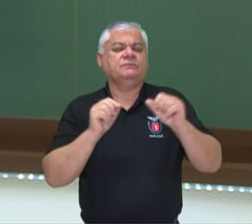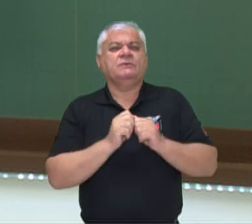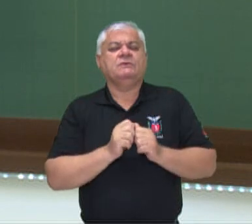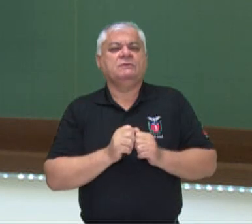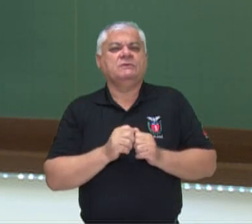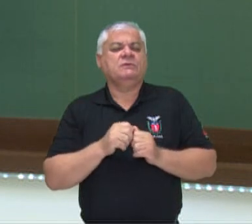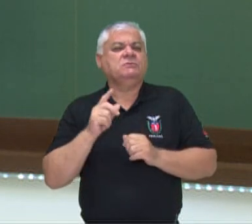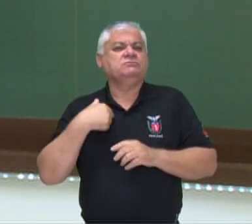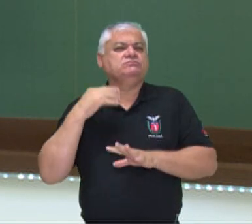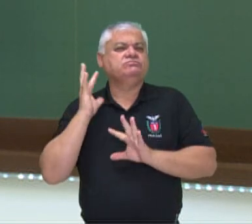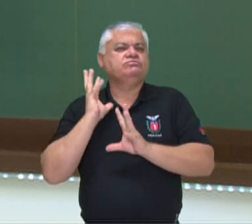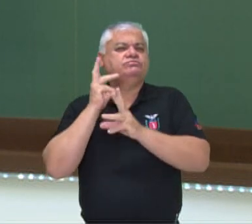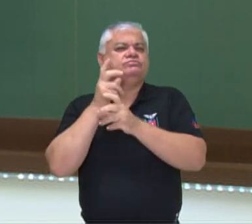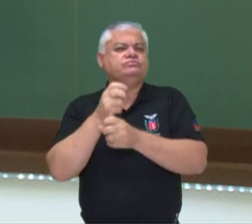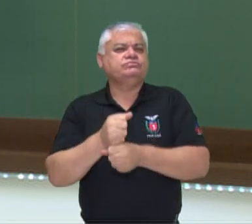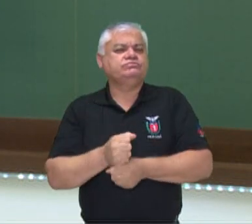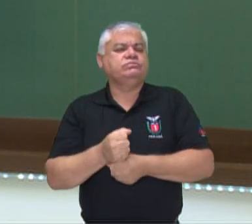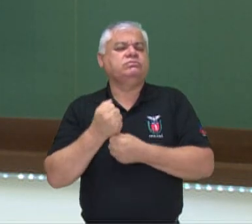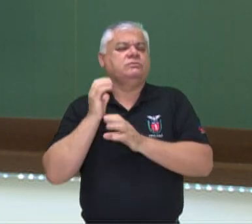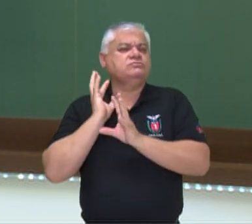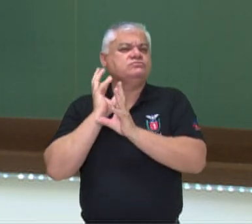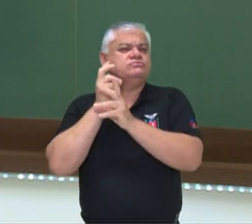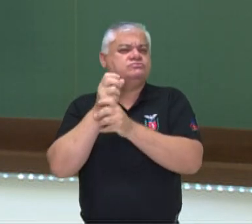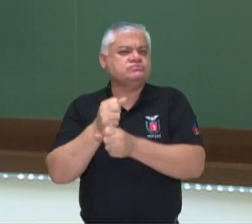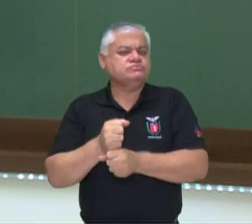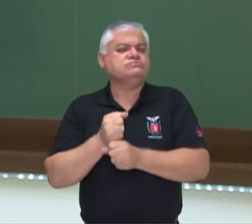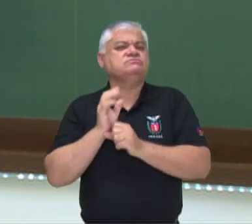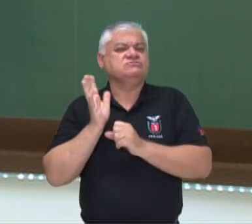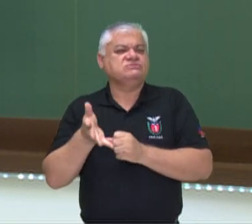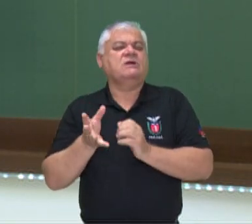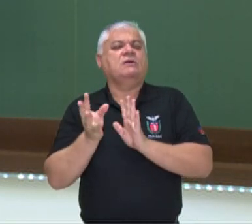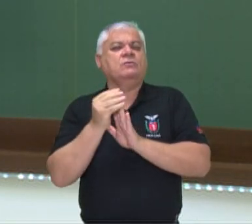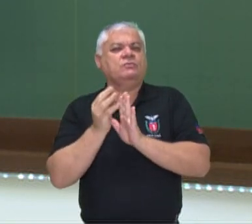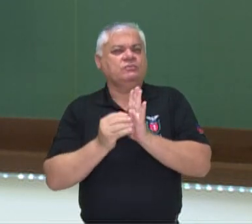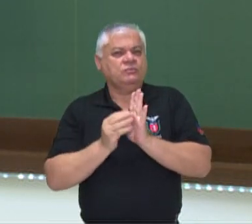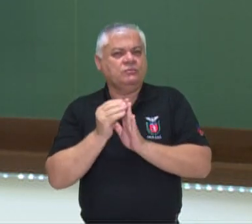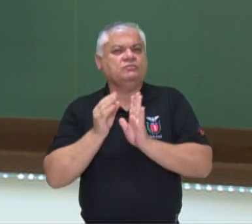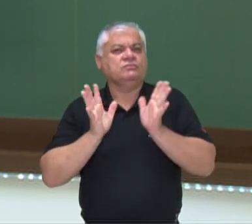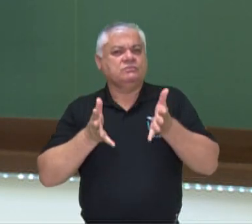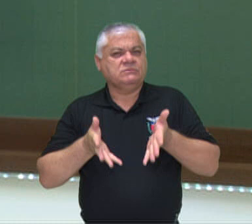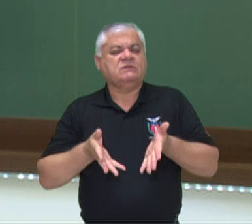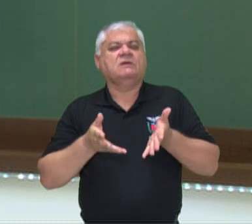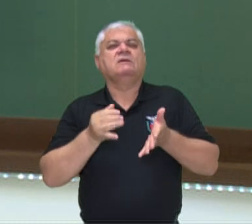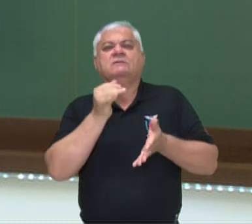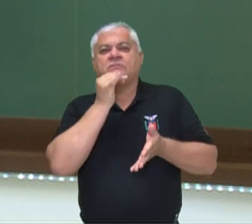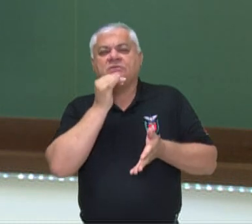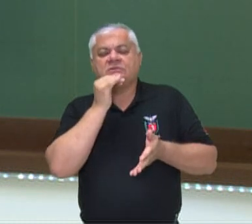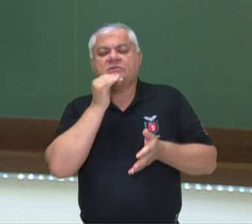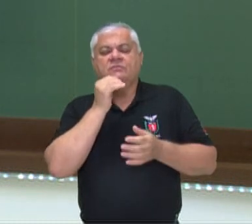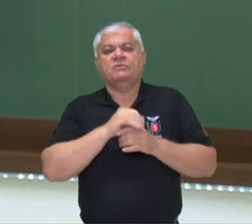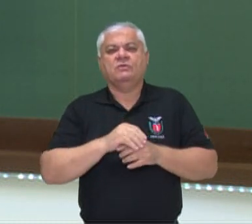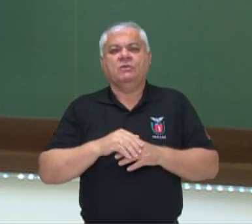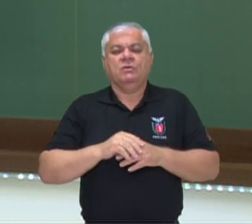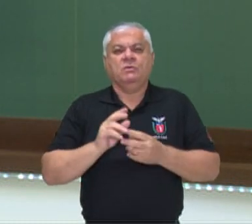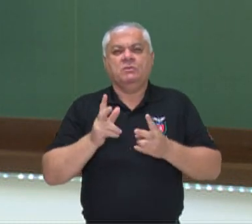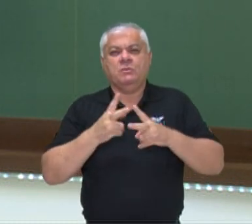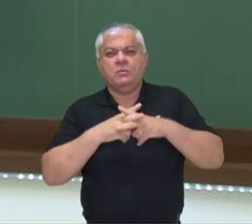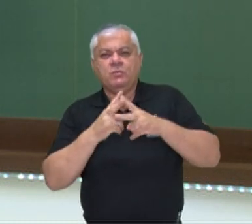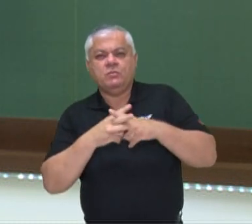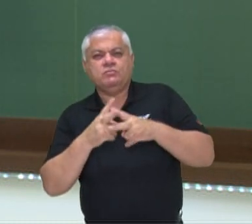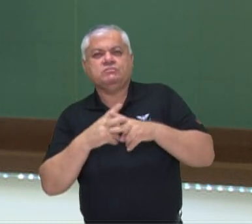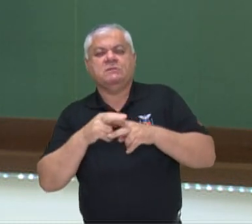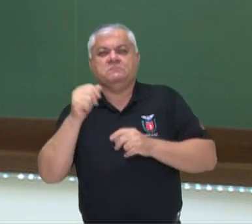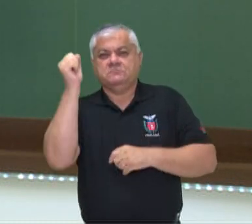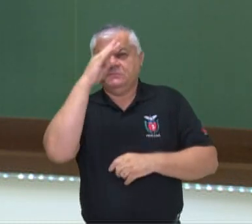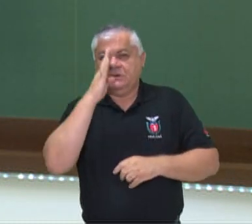uma retomada, uma revisão em cima do conteúdo de lutas do Brasil. Então, a